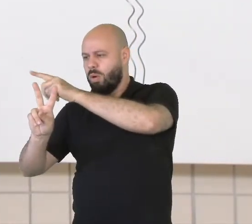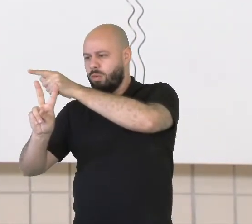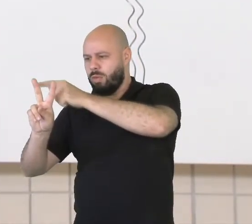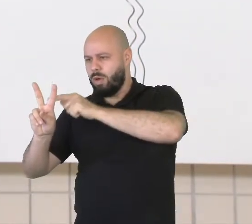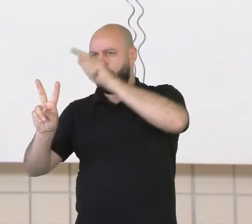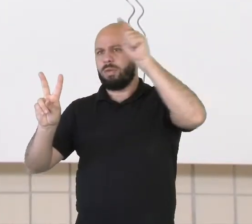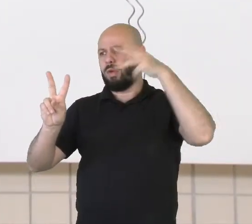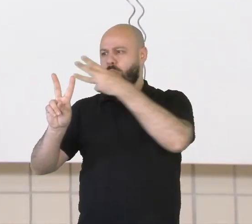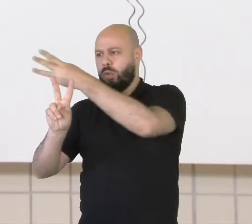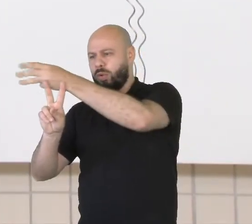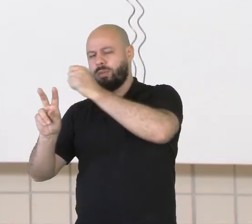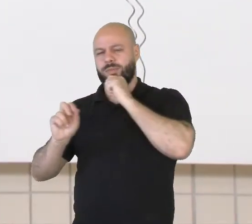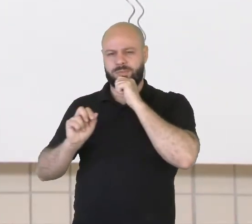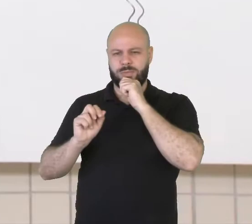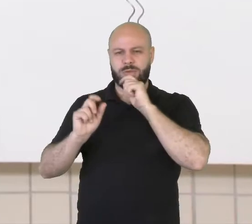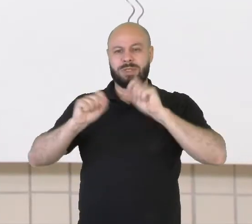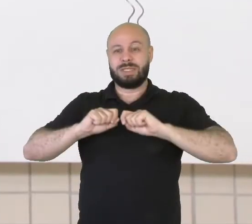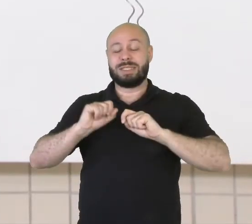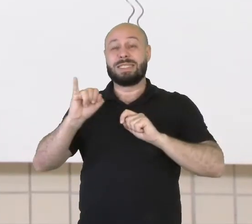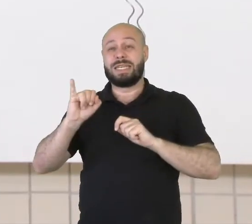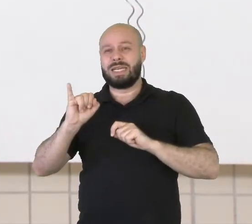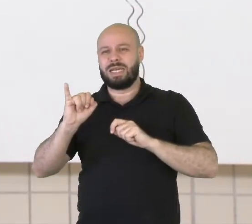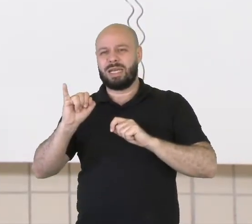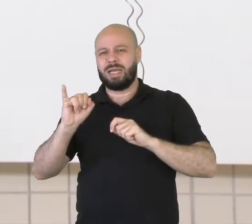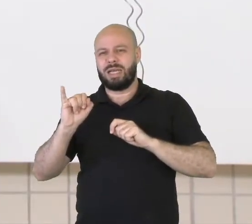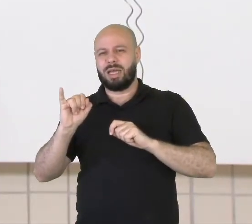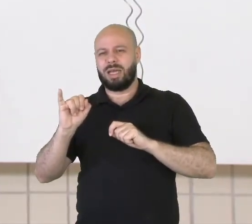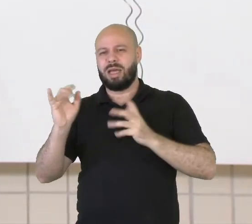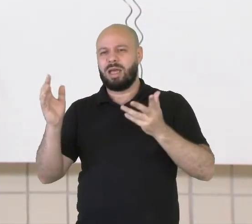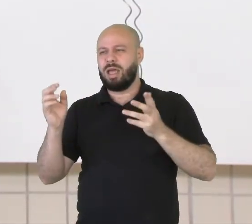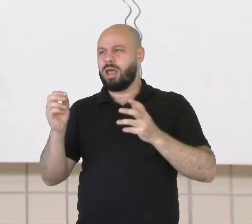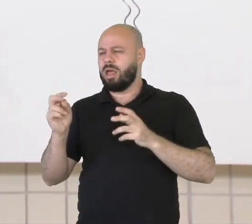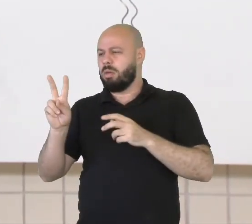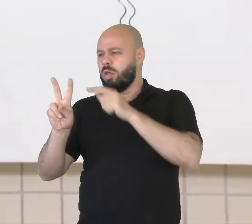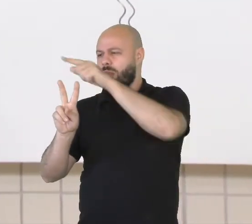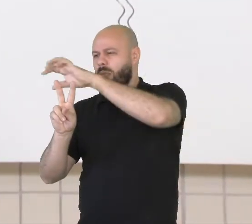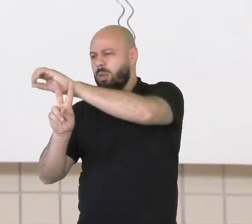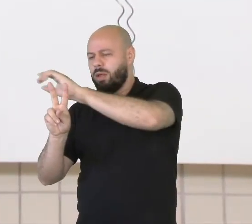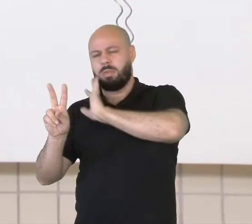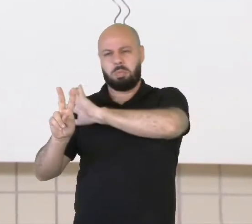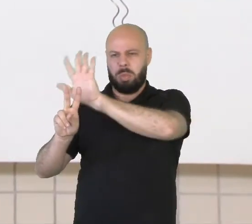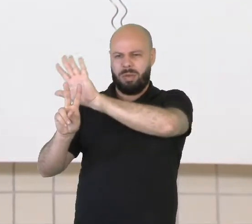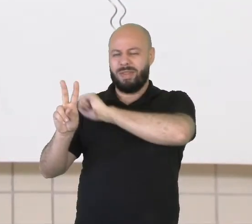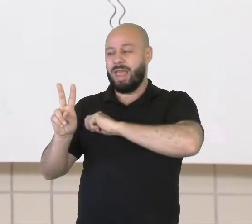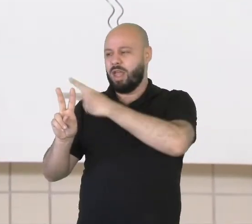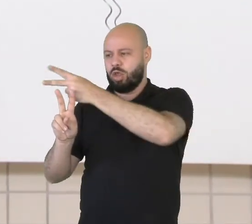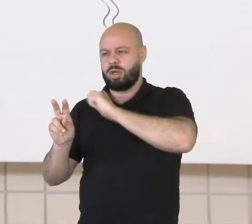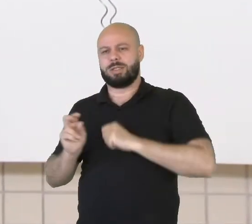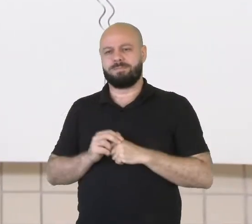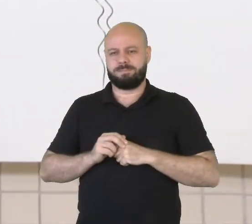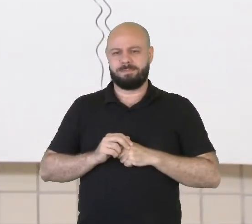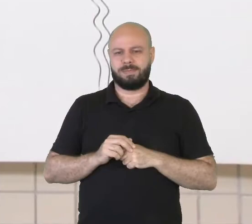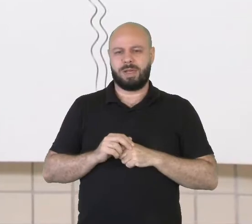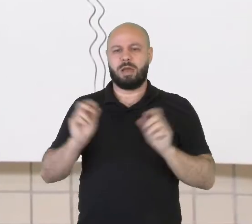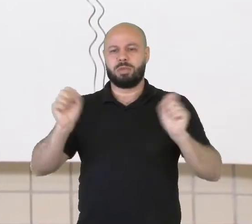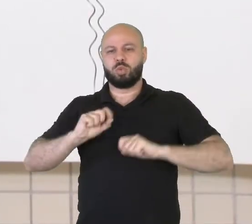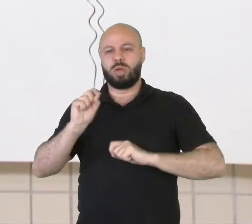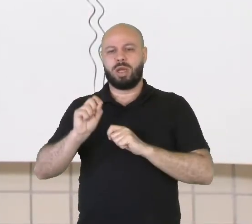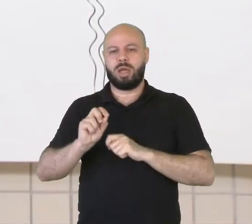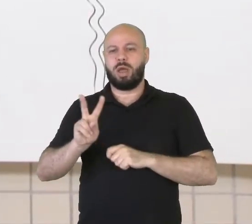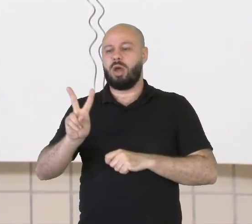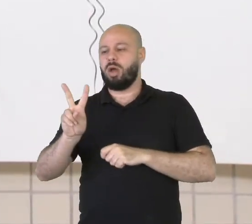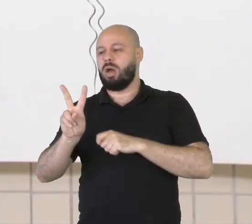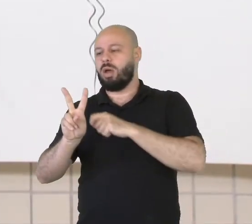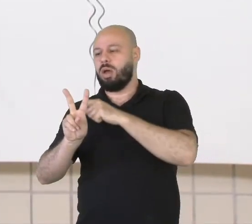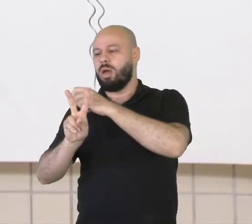seguinte forma. Quando não tem nenhum índice aqui, significa que é 2. Então eu tenho 2 vezes o de dentro